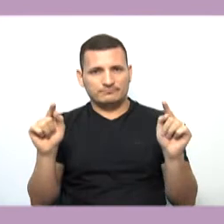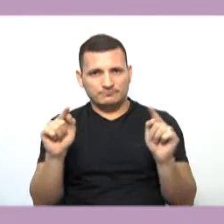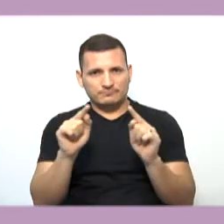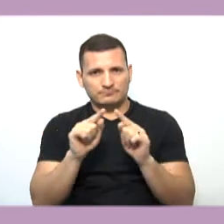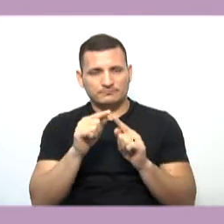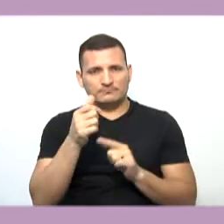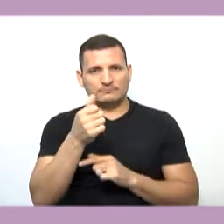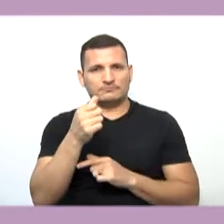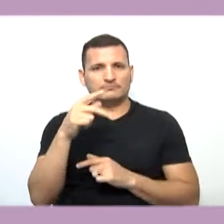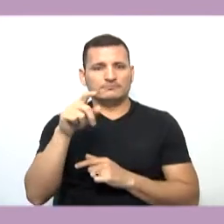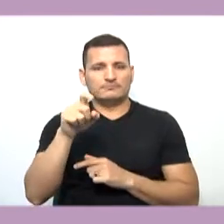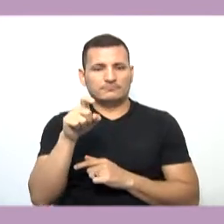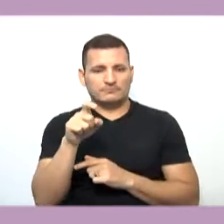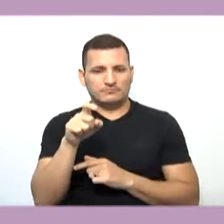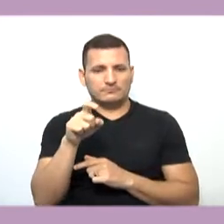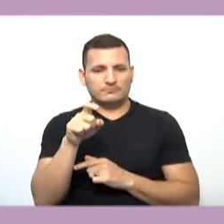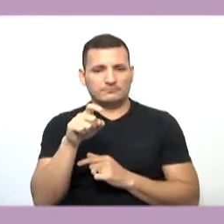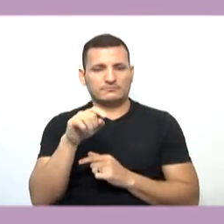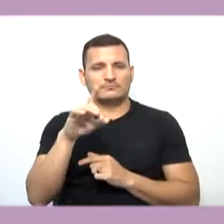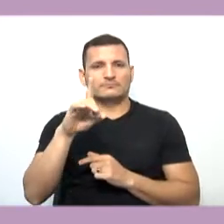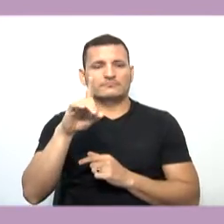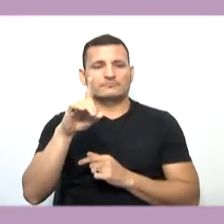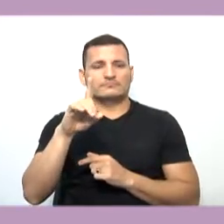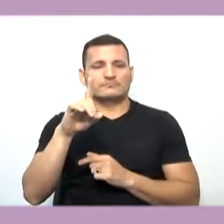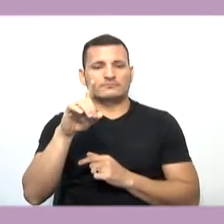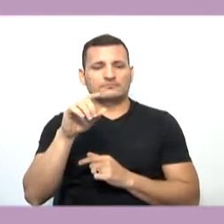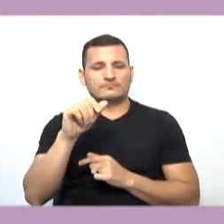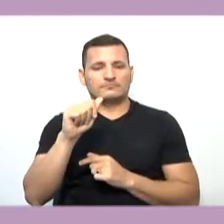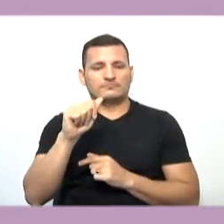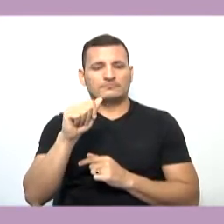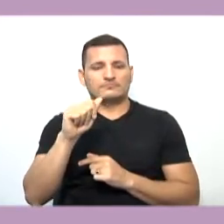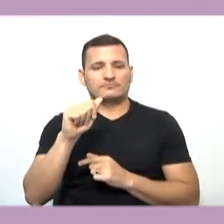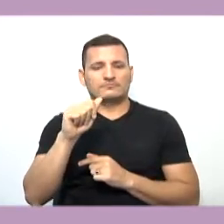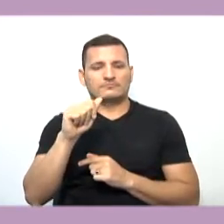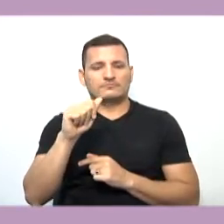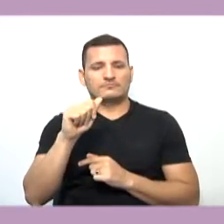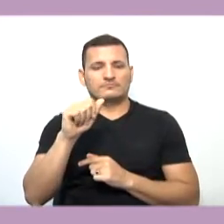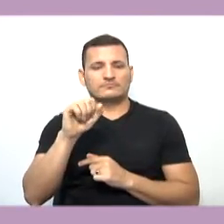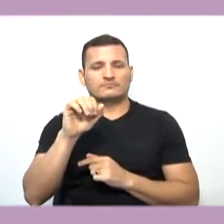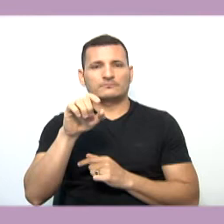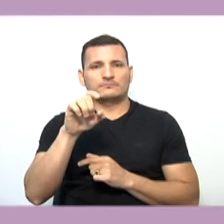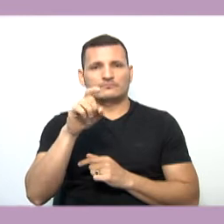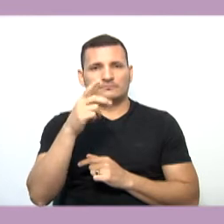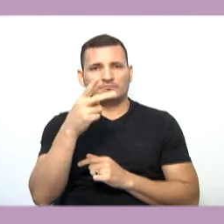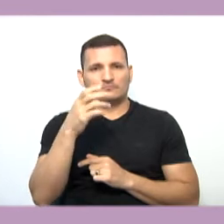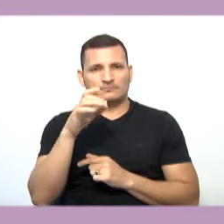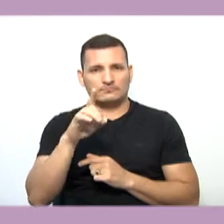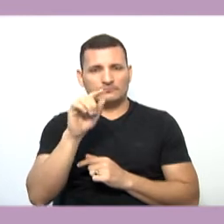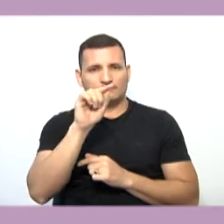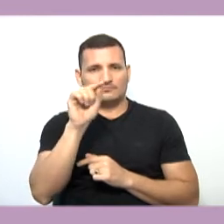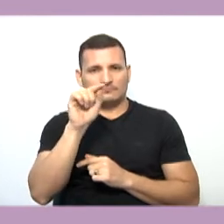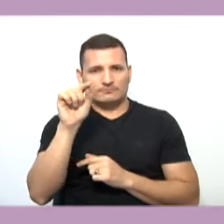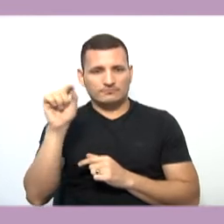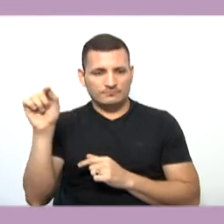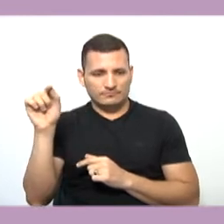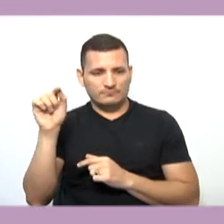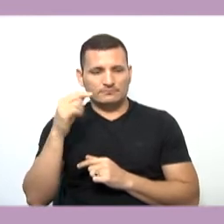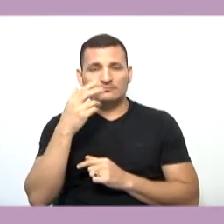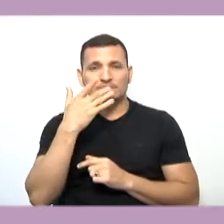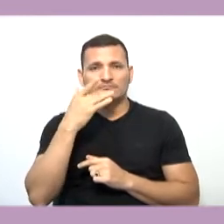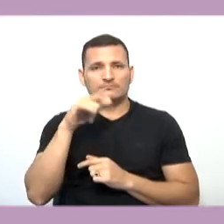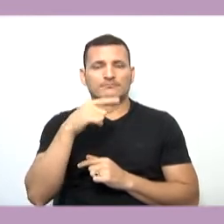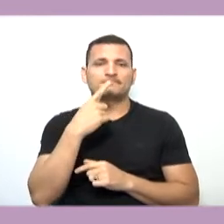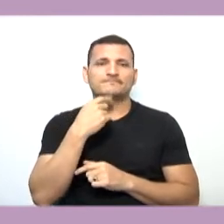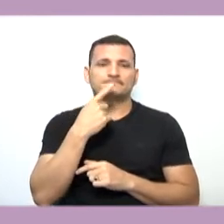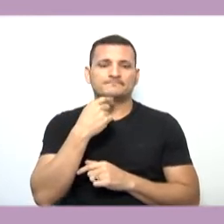O tipo de borda é o dashed, que ele fica assim, ó, pontilhadinho. E a cor da borda é o vermelho, que eu coloquei